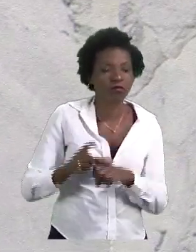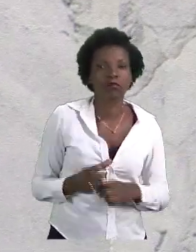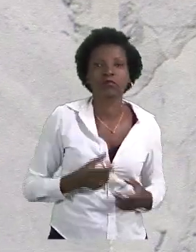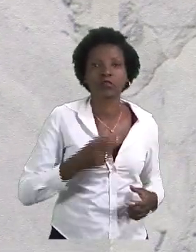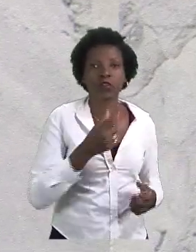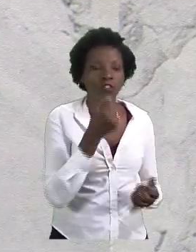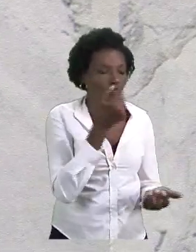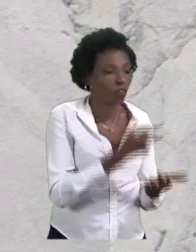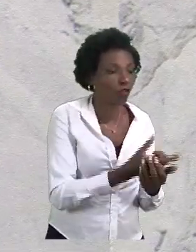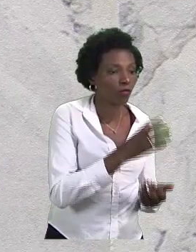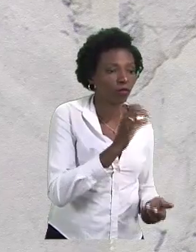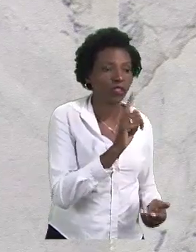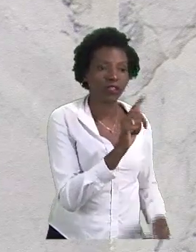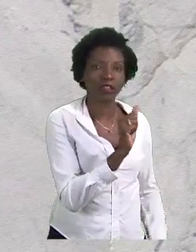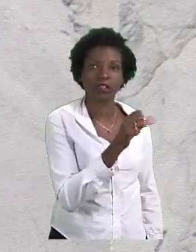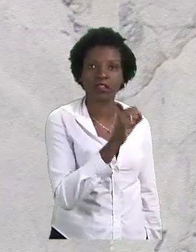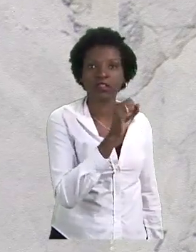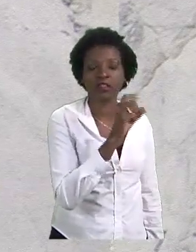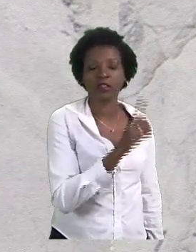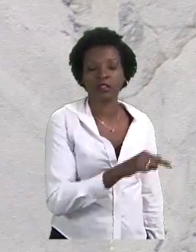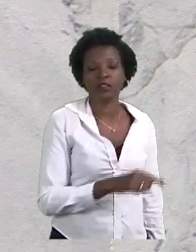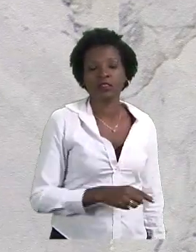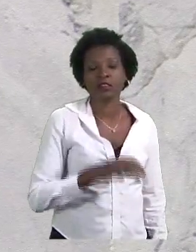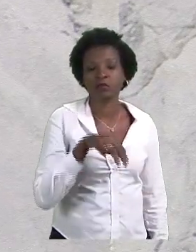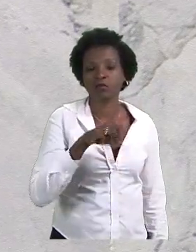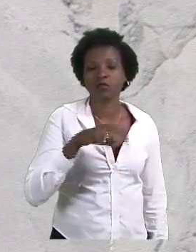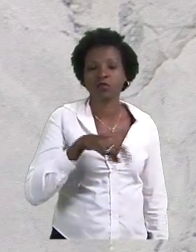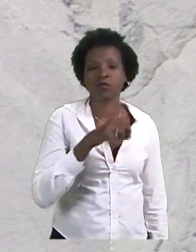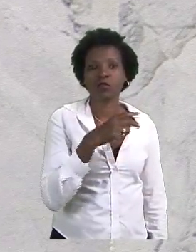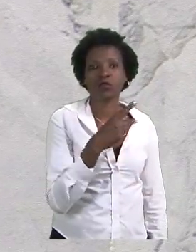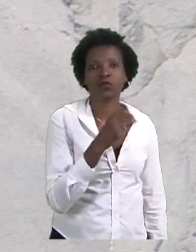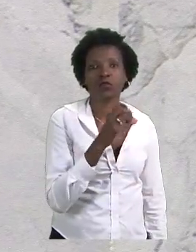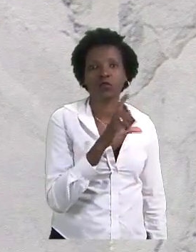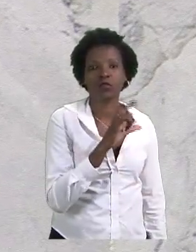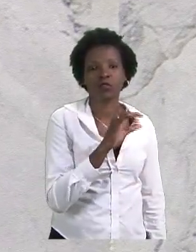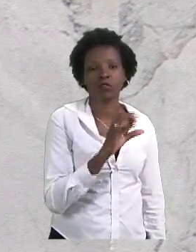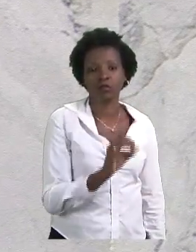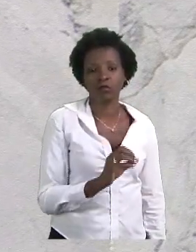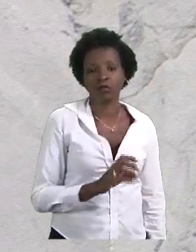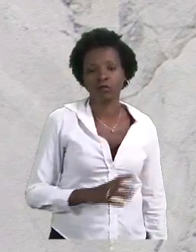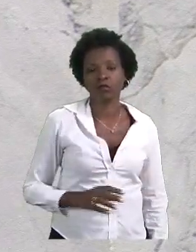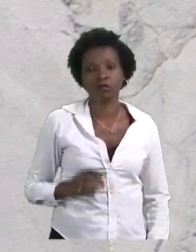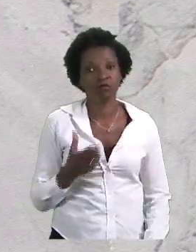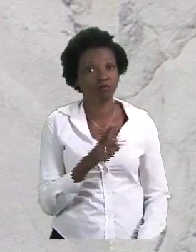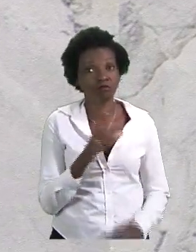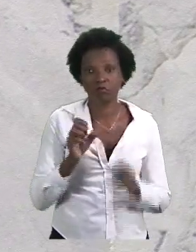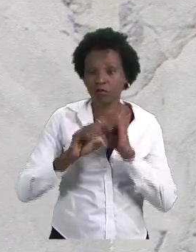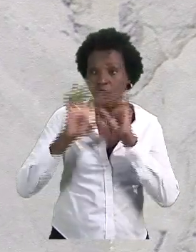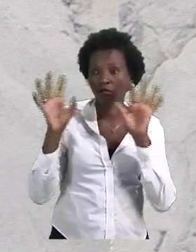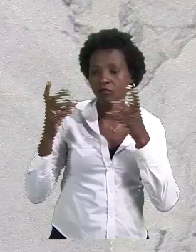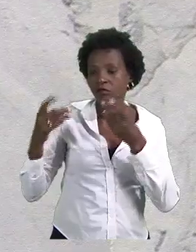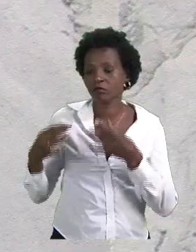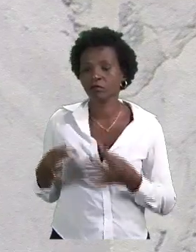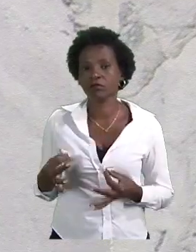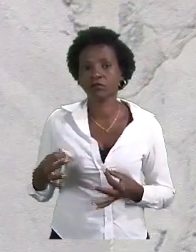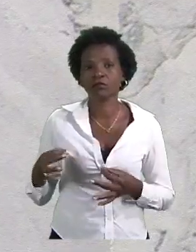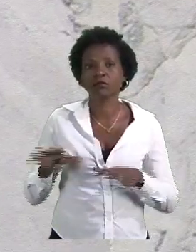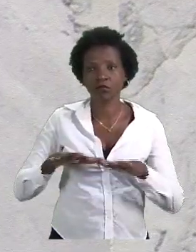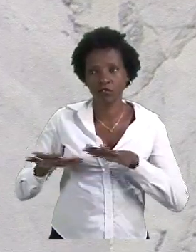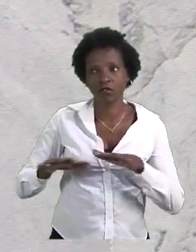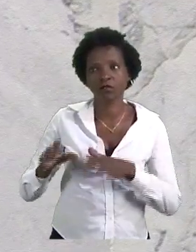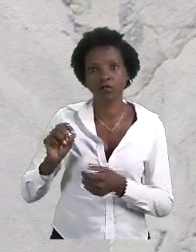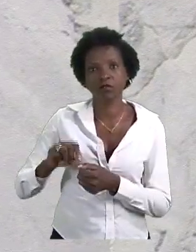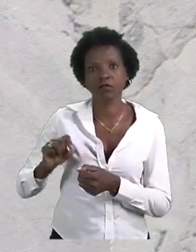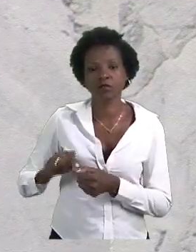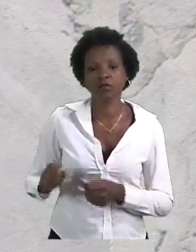monopólio. Não há notícia, pelo menos até agora, que os sem-tetos façam isso. No ramo imobiliário, no entanto, o business das milícias e dos sem-tetos